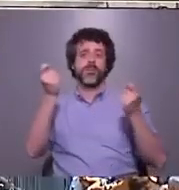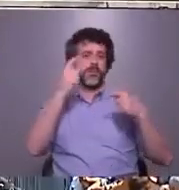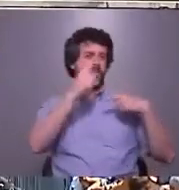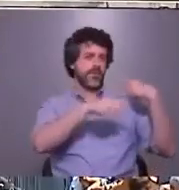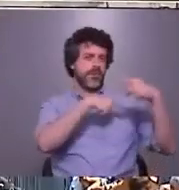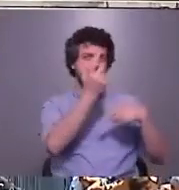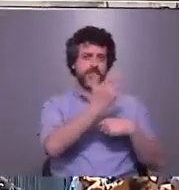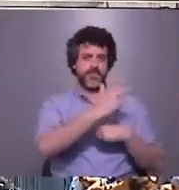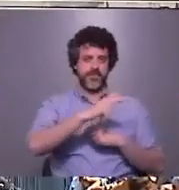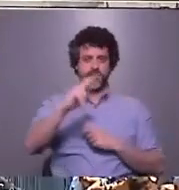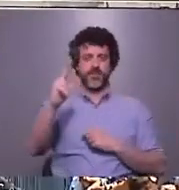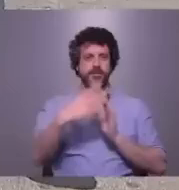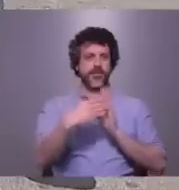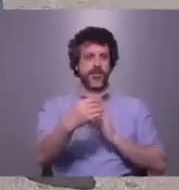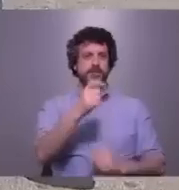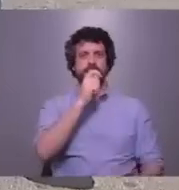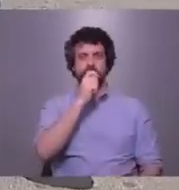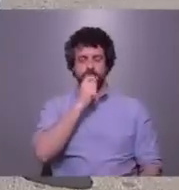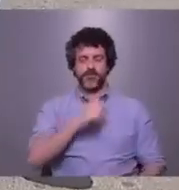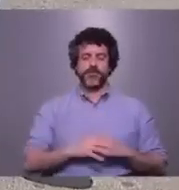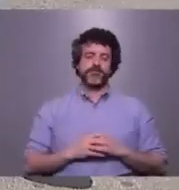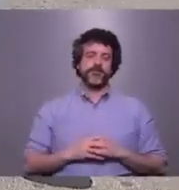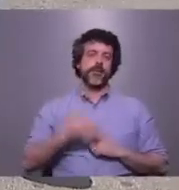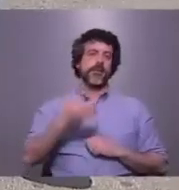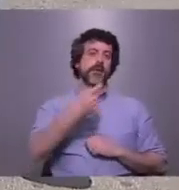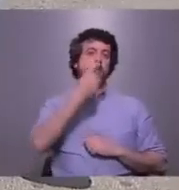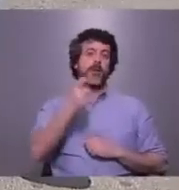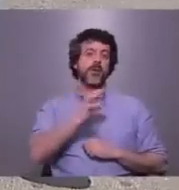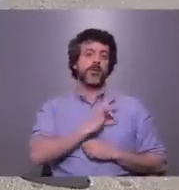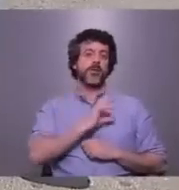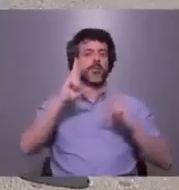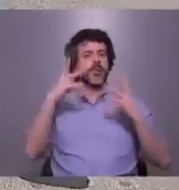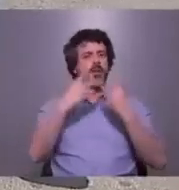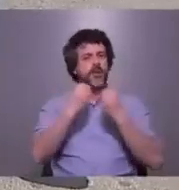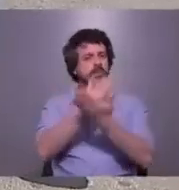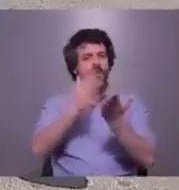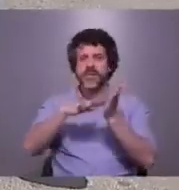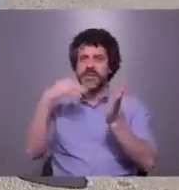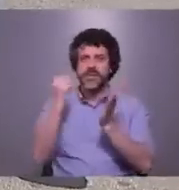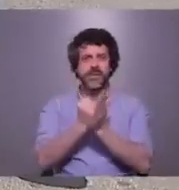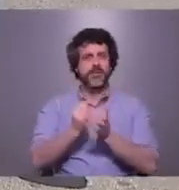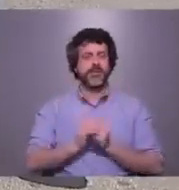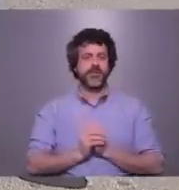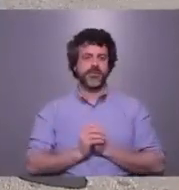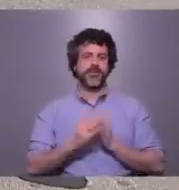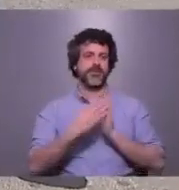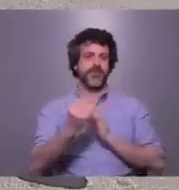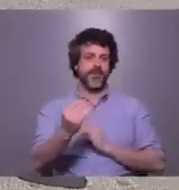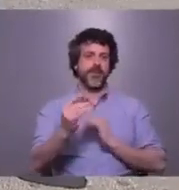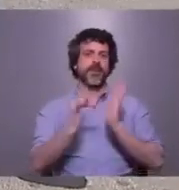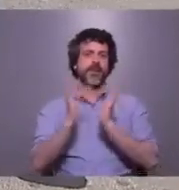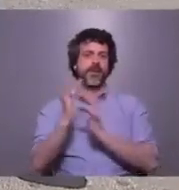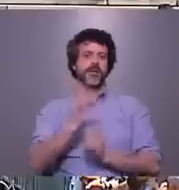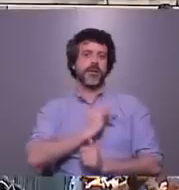per séculos dos séculos. Amém. A paz do Senhor esteja convosco. O amor de